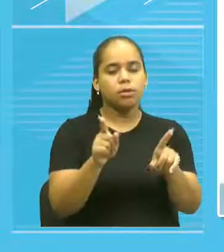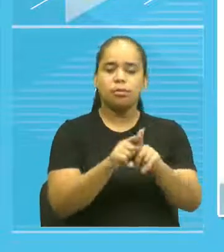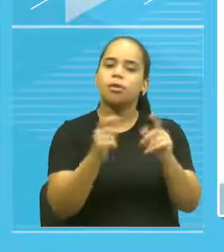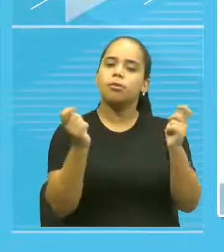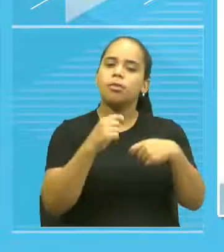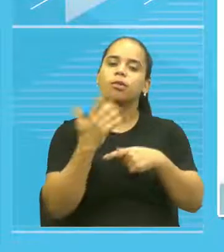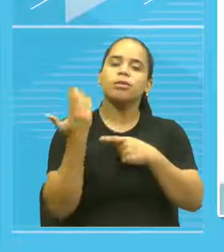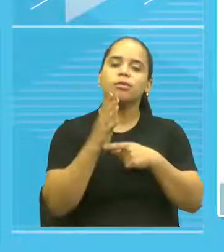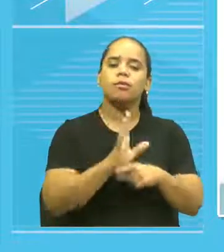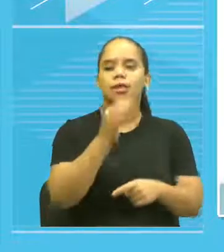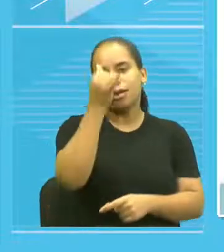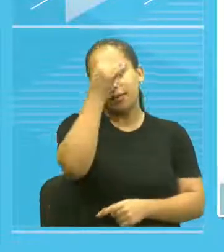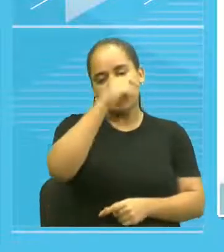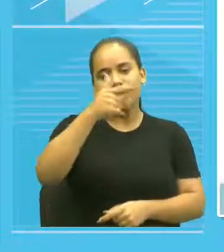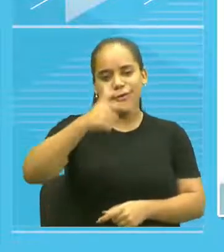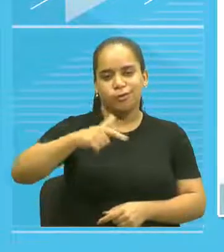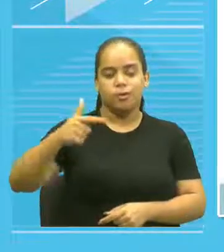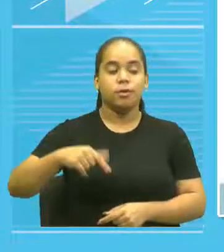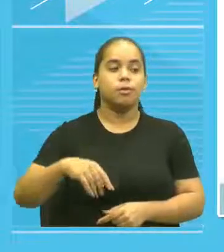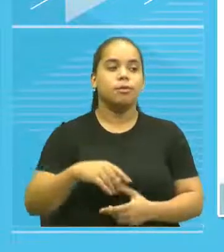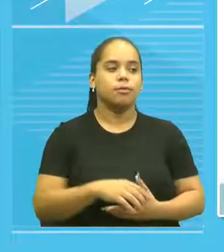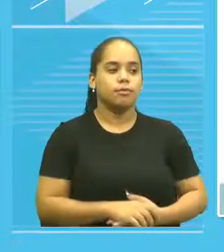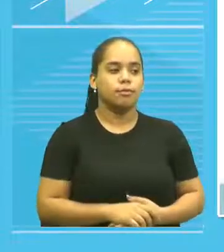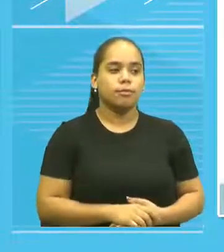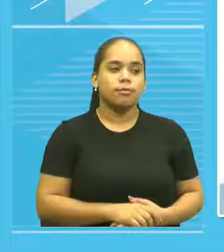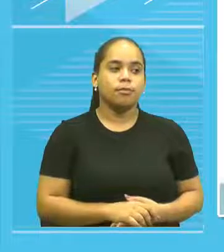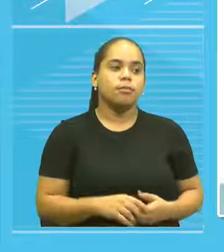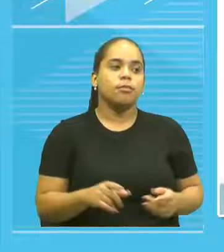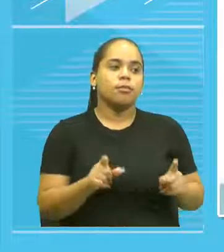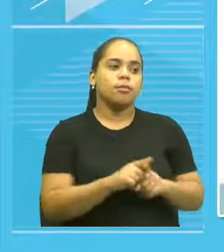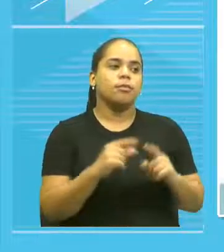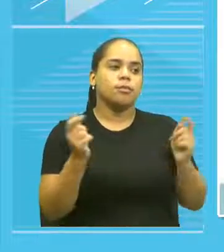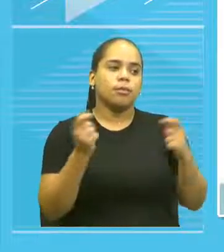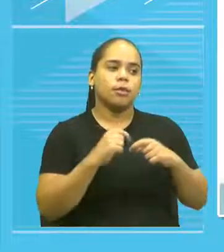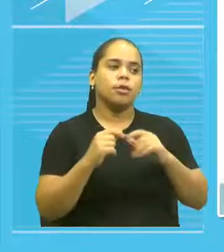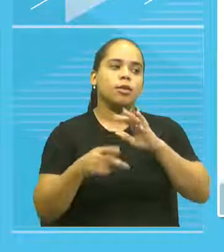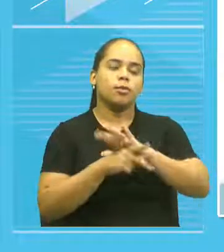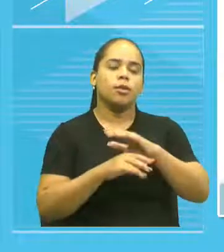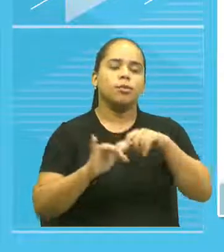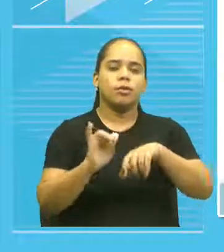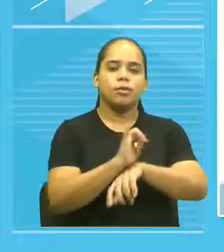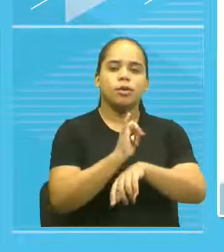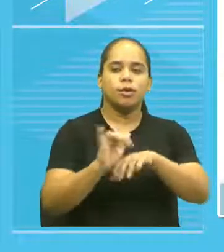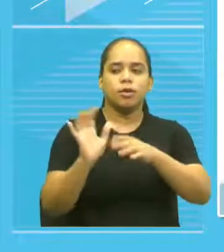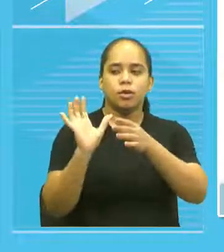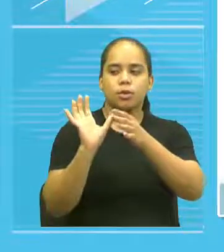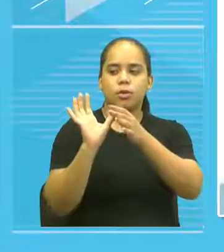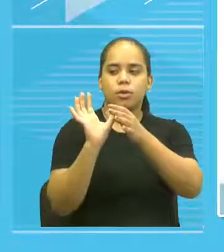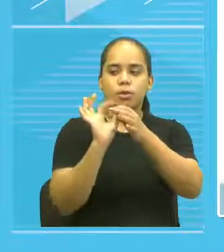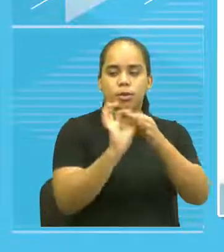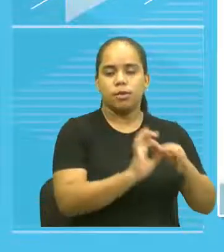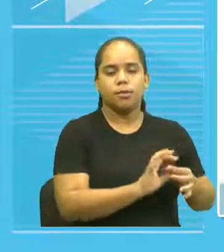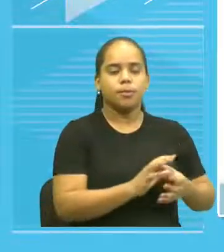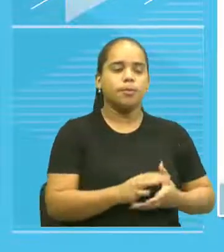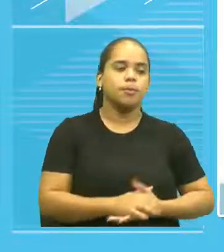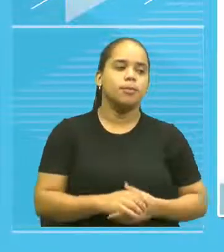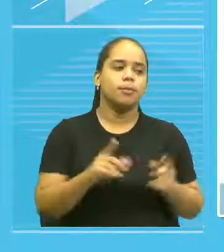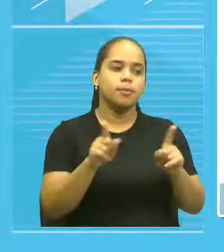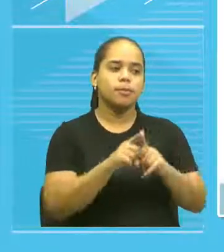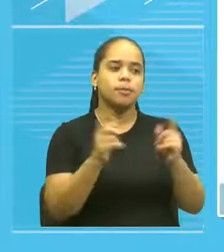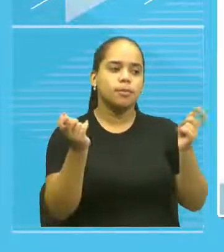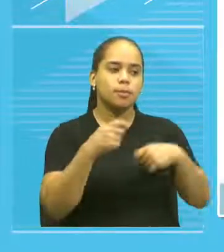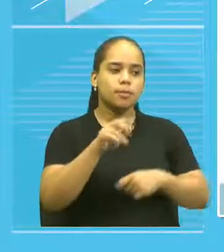a evitar uma repetição ou seja ela passa a funcionar até mesmo como um possível recurso coesivo bingo isso mesmo Além disso é possível